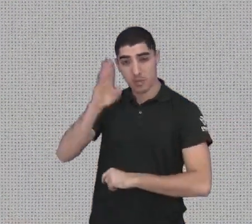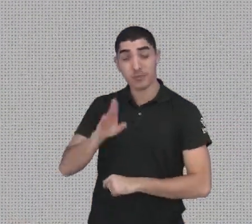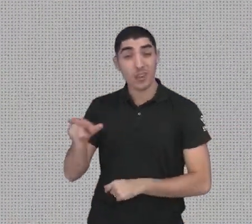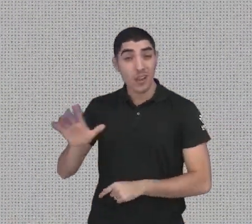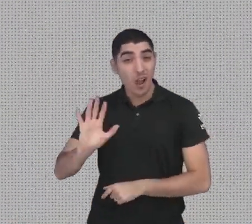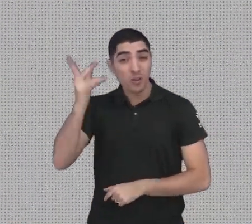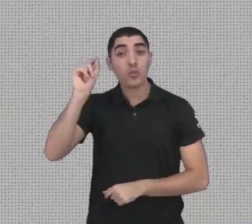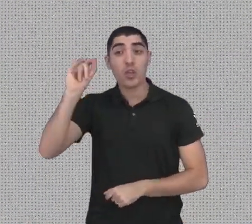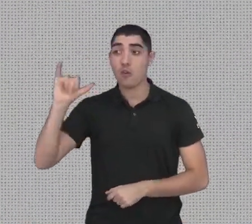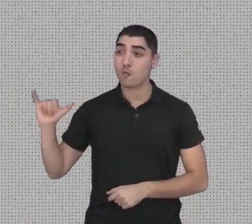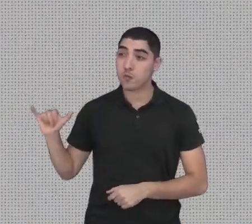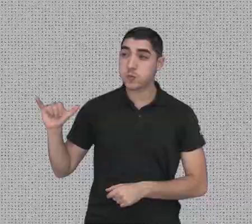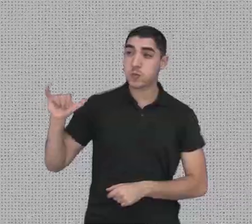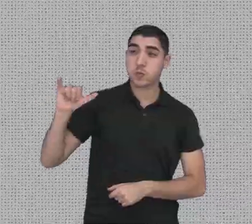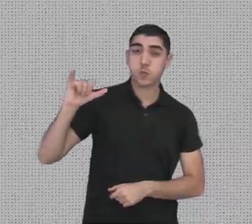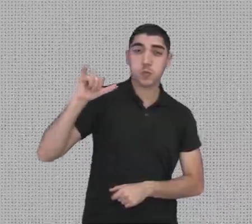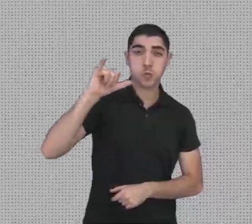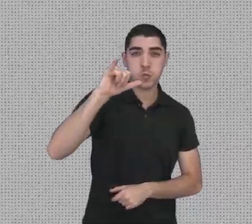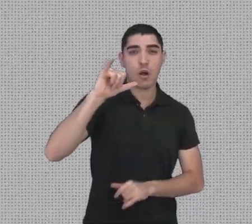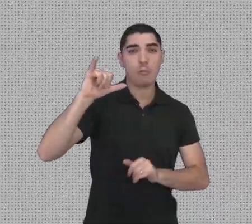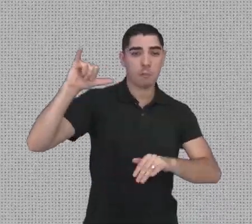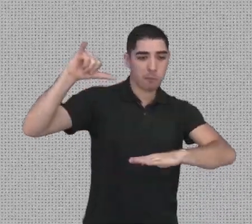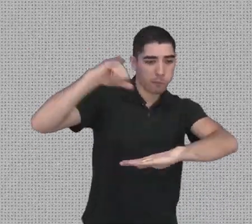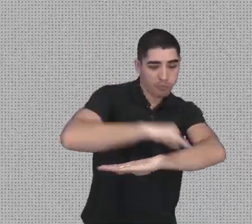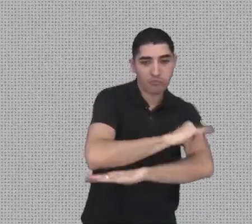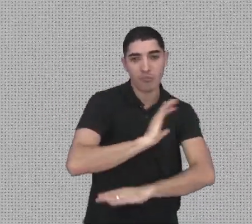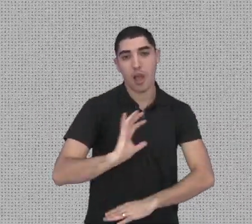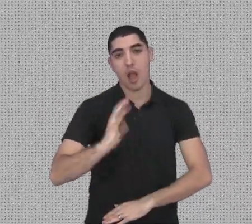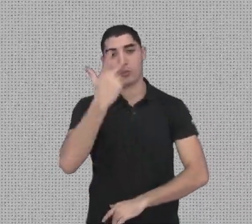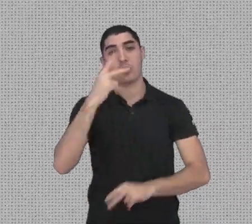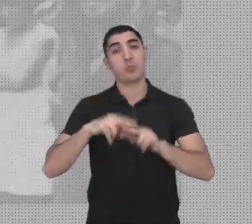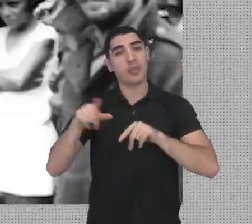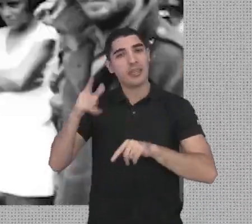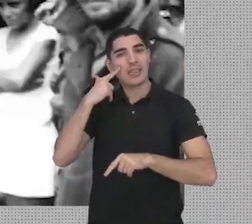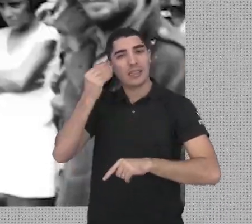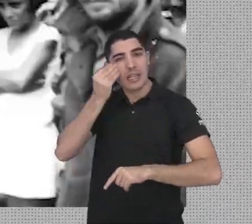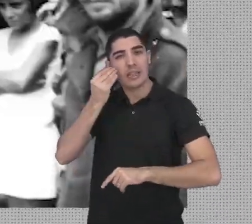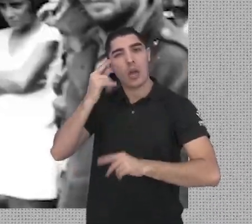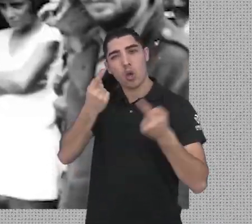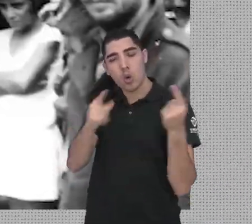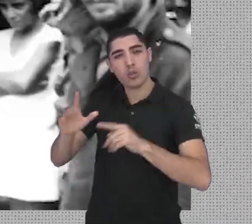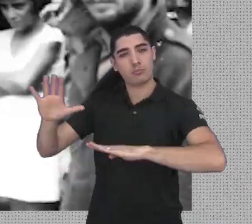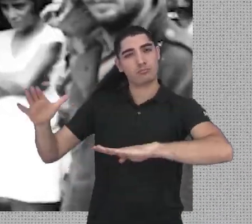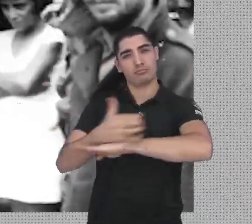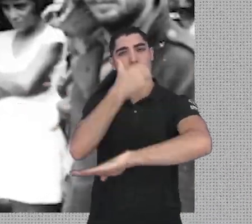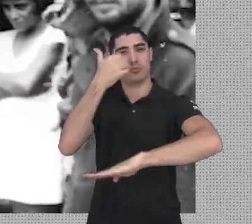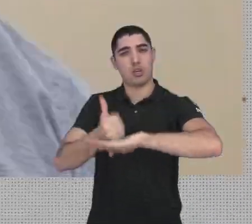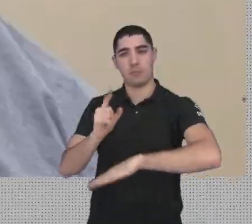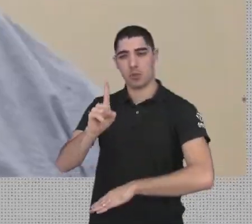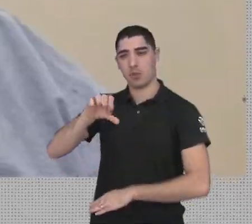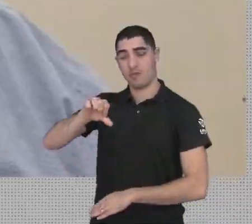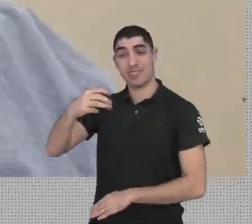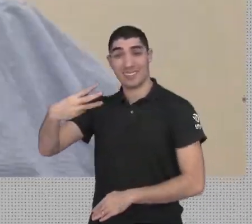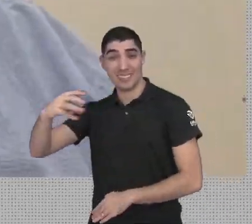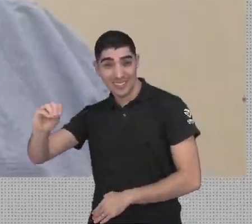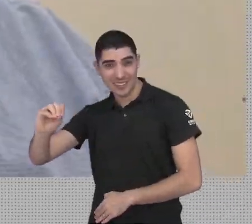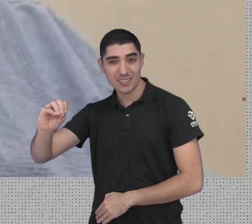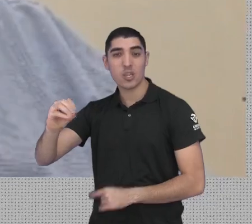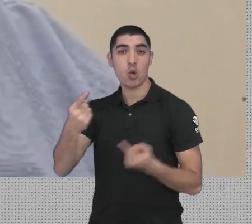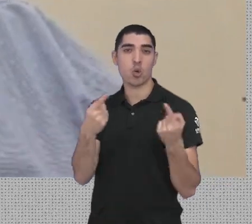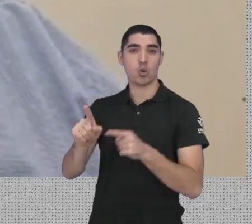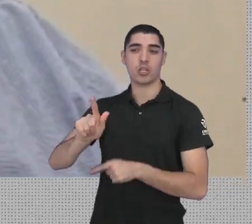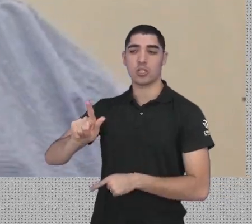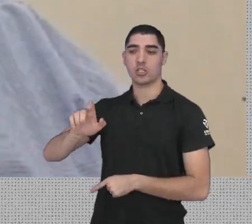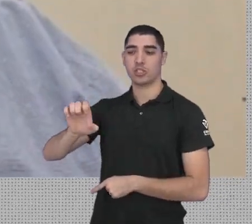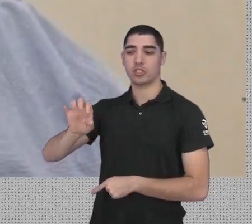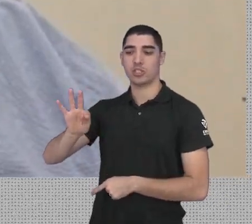um acidente de avião na busca por apoio ao golpe de 1930, proposto por Getúlio Vargas. Até hoje não se